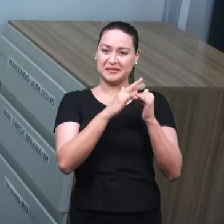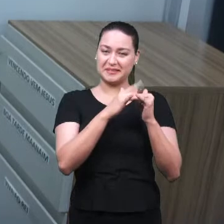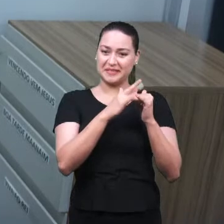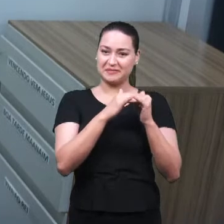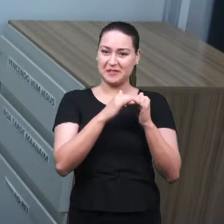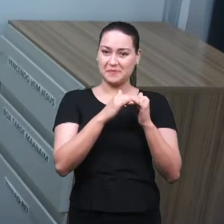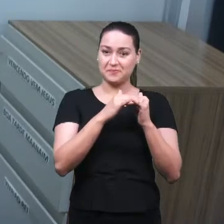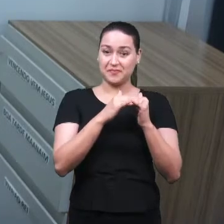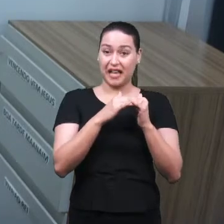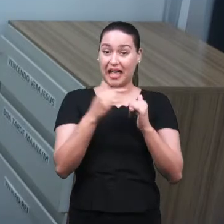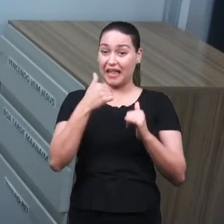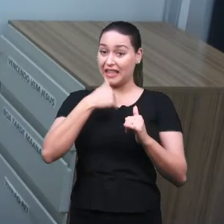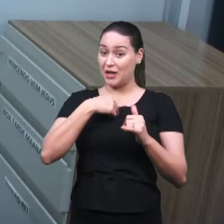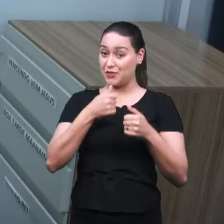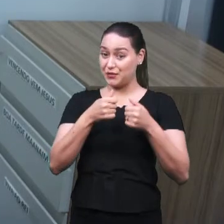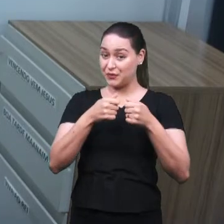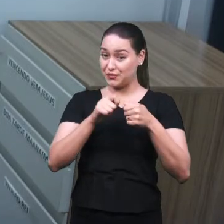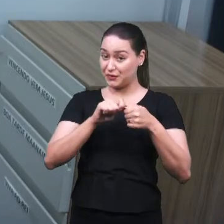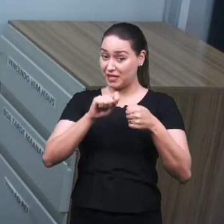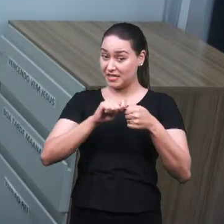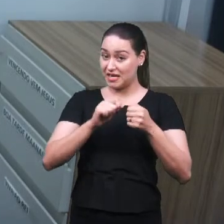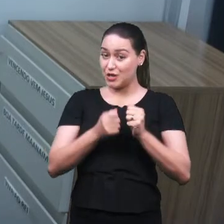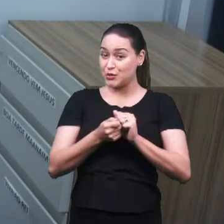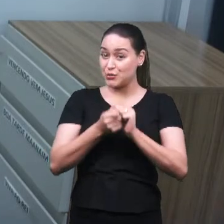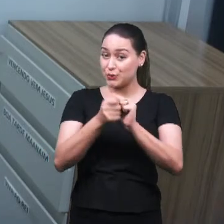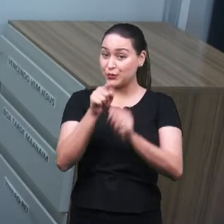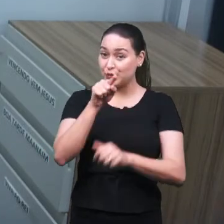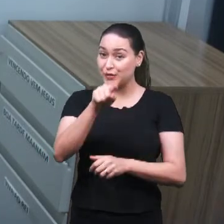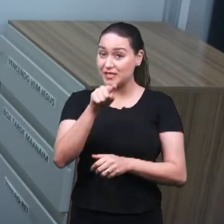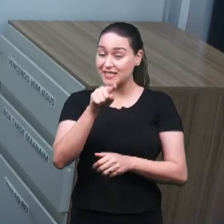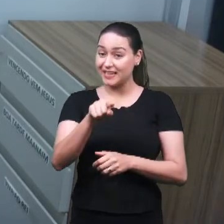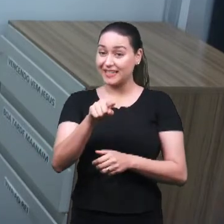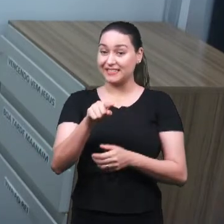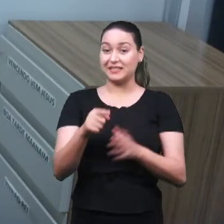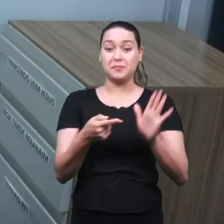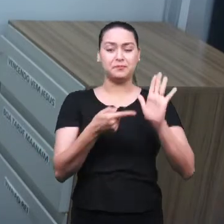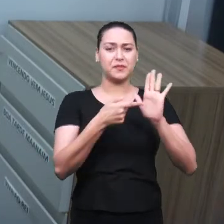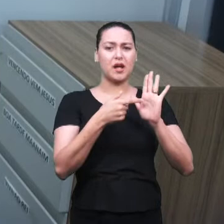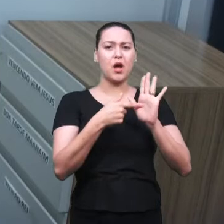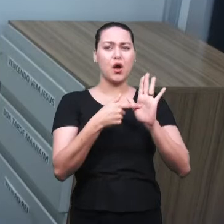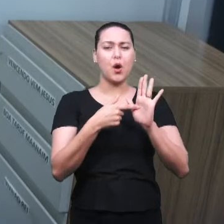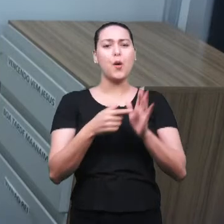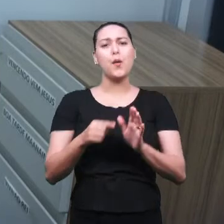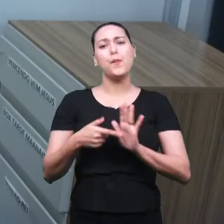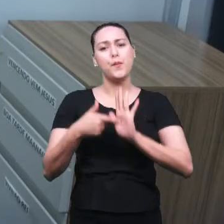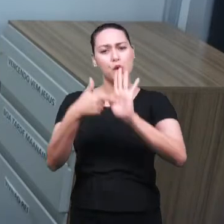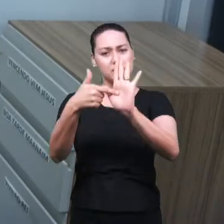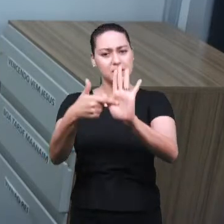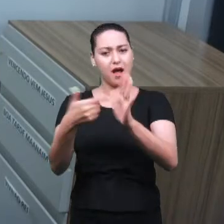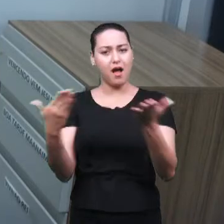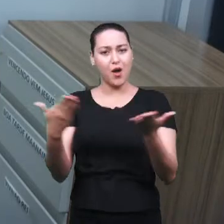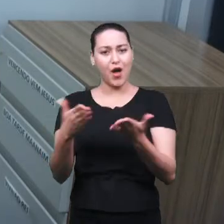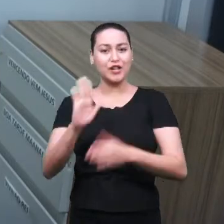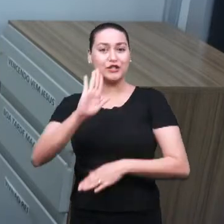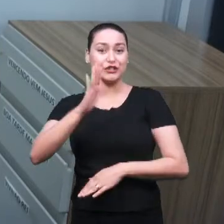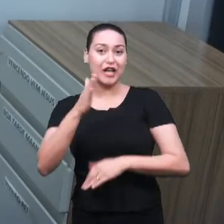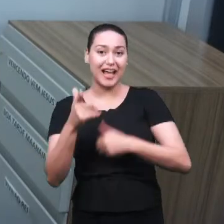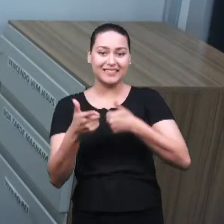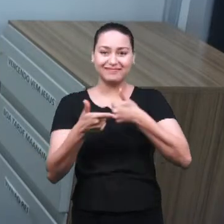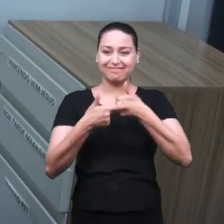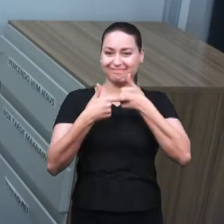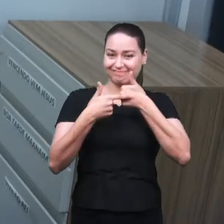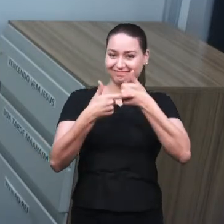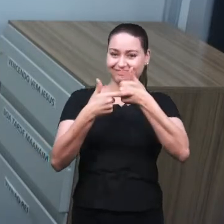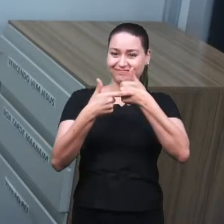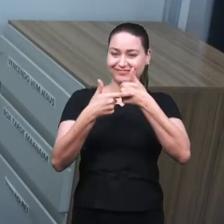eu vou fazer isso junto com você, ó. Vou clicar aqui, ó. Tá vendo aqui? Já dei o meu joinha. E os irmãos